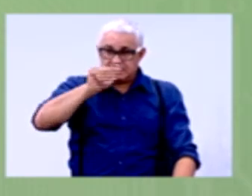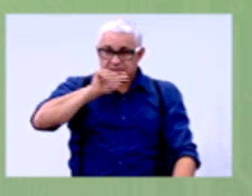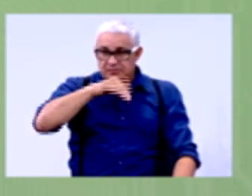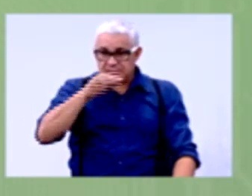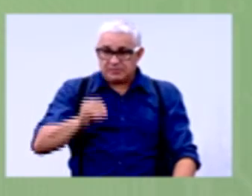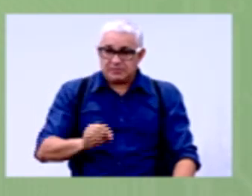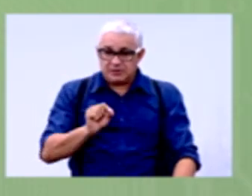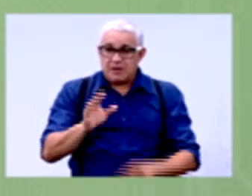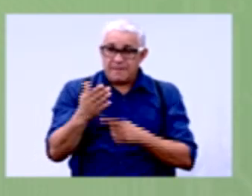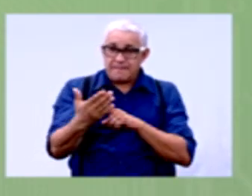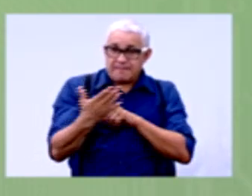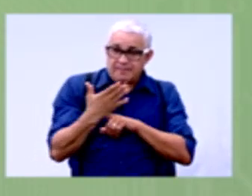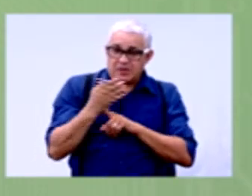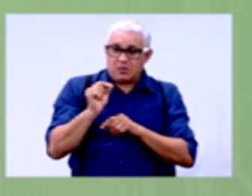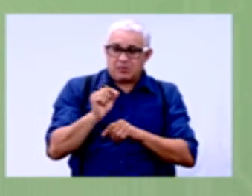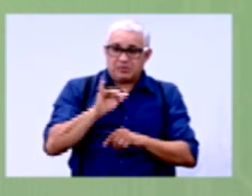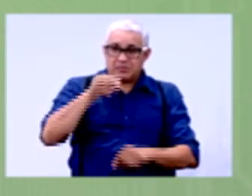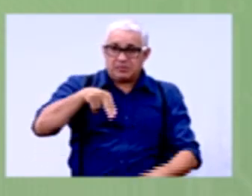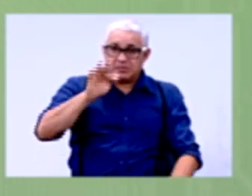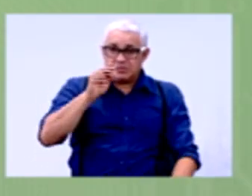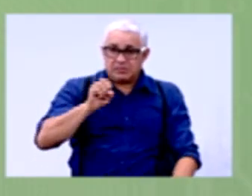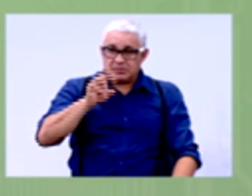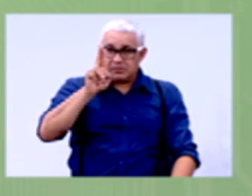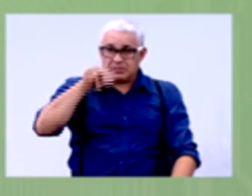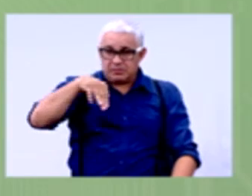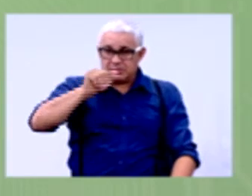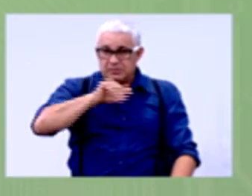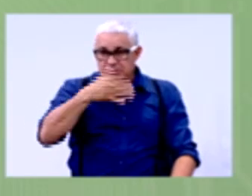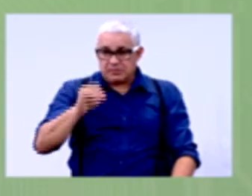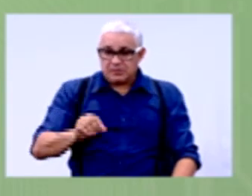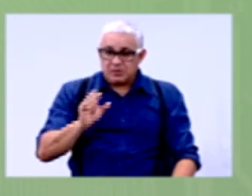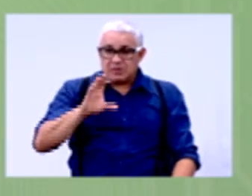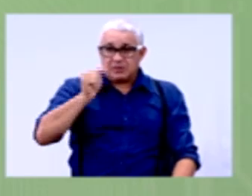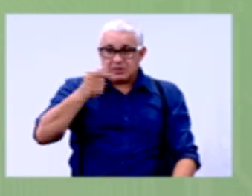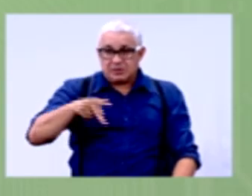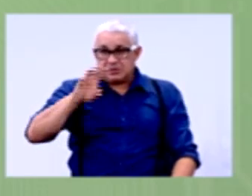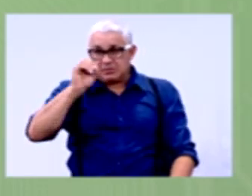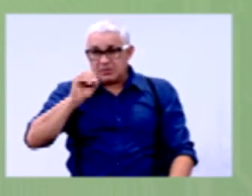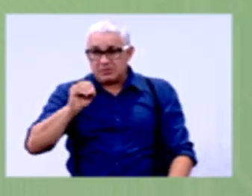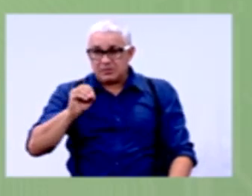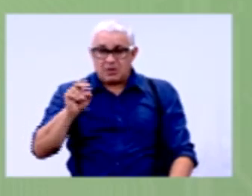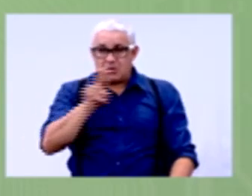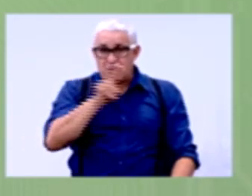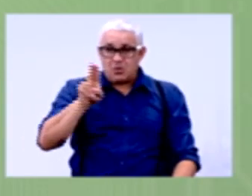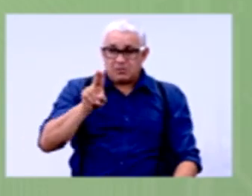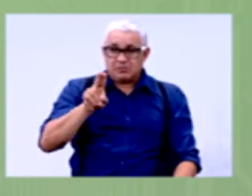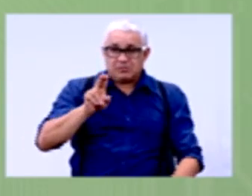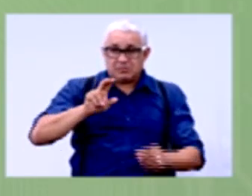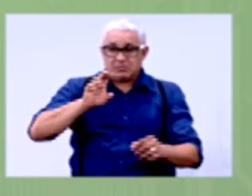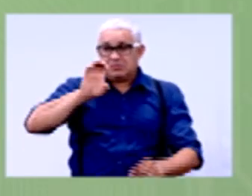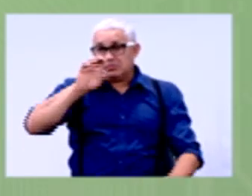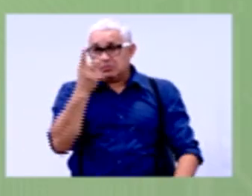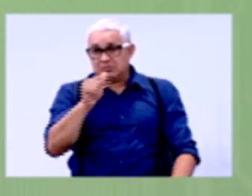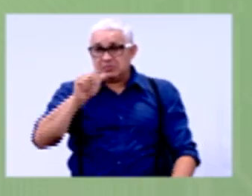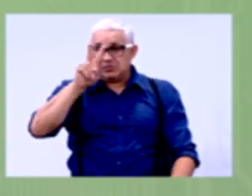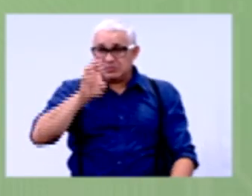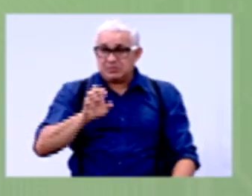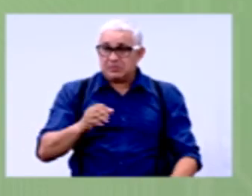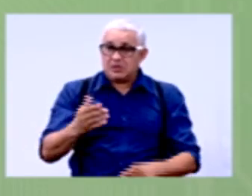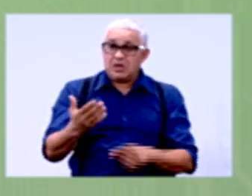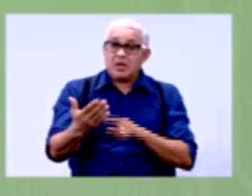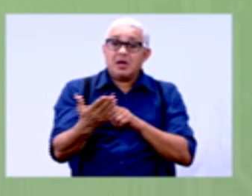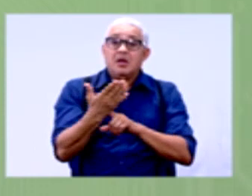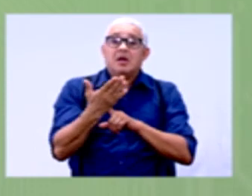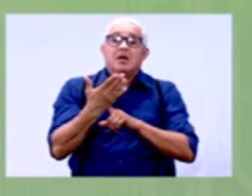mostrar a informação do campo da chave nome, certo? E ele vai exibir na tela o que, então, né? Ele